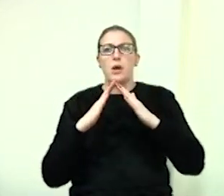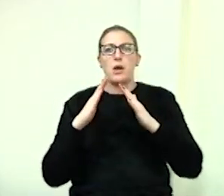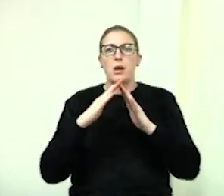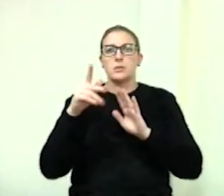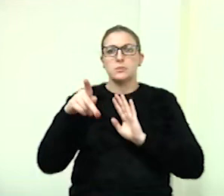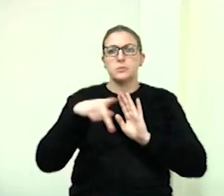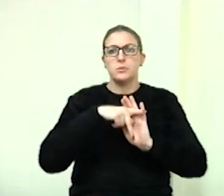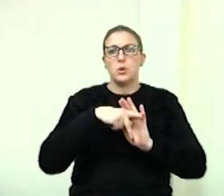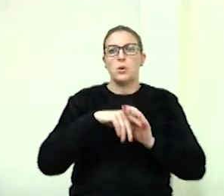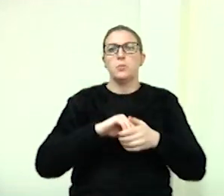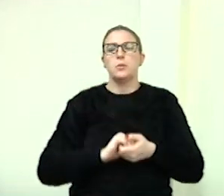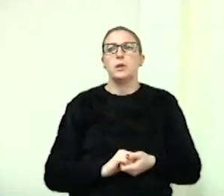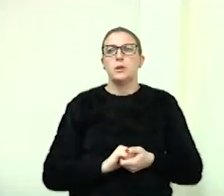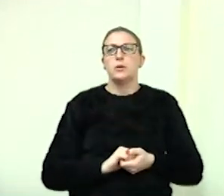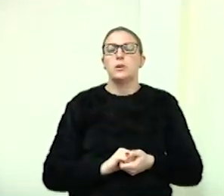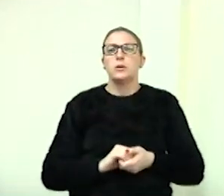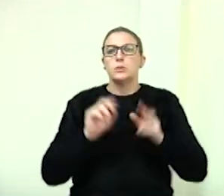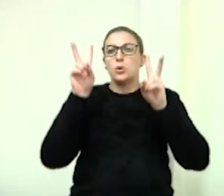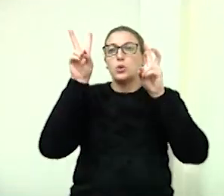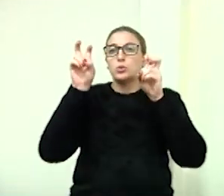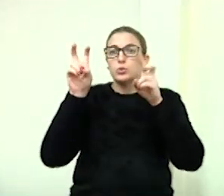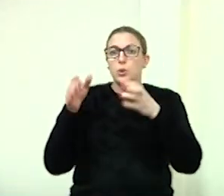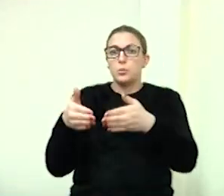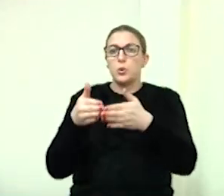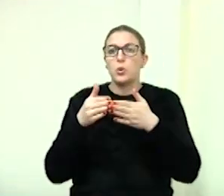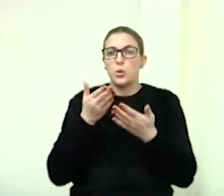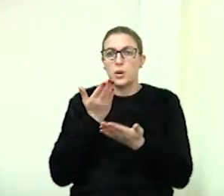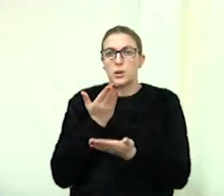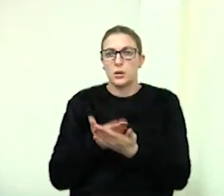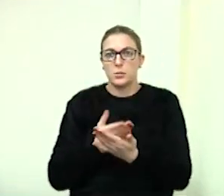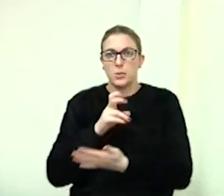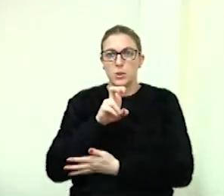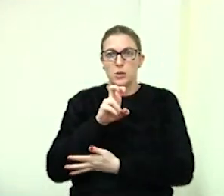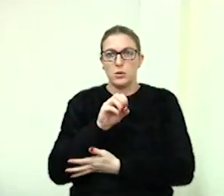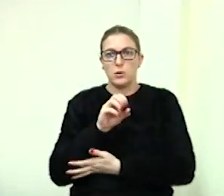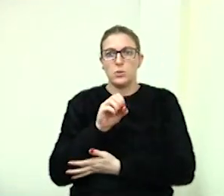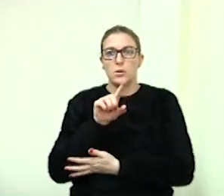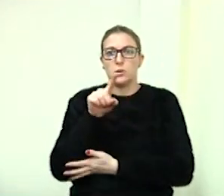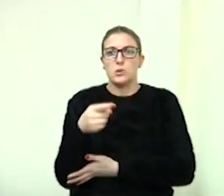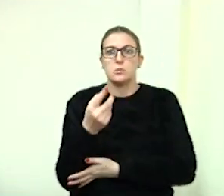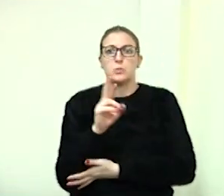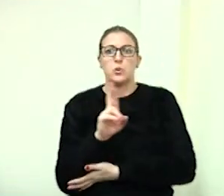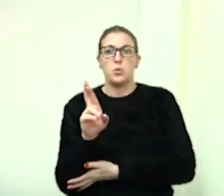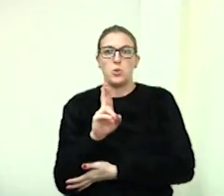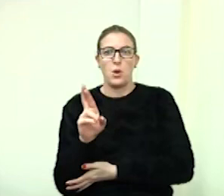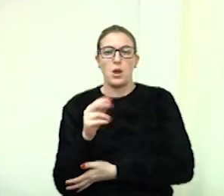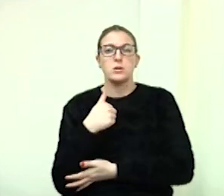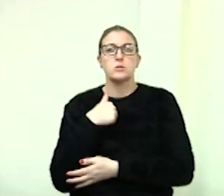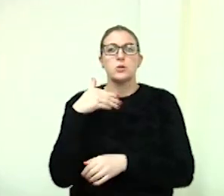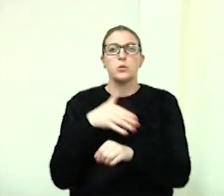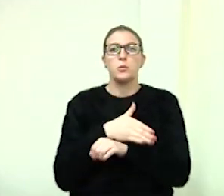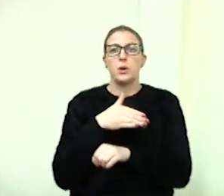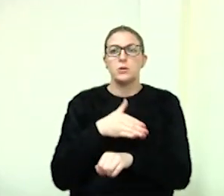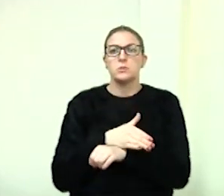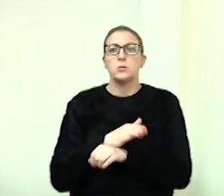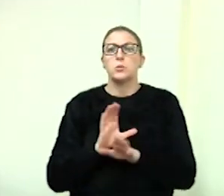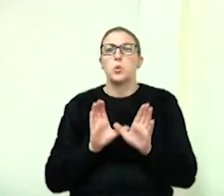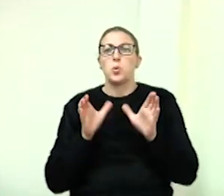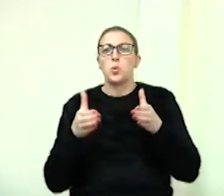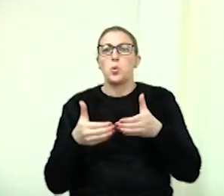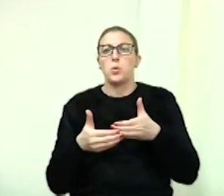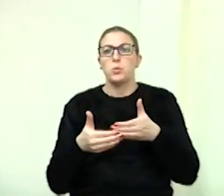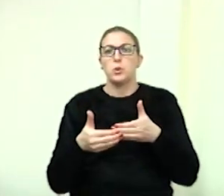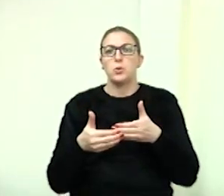Quanto ao requerimento dos R$ 500 mil, faço parte do comitê, em momento algum, a Secretaria da